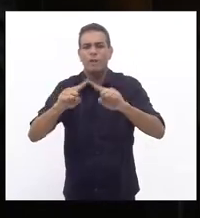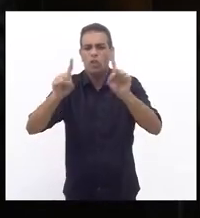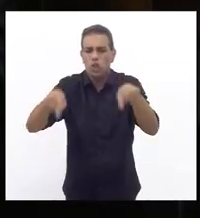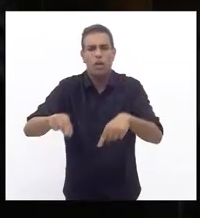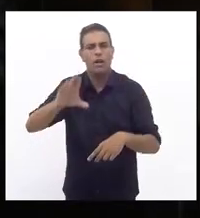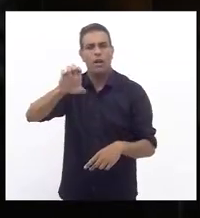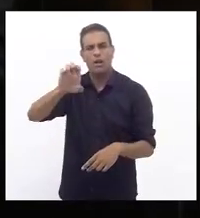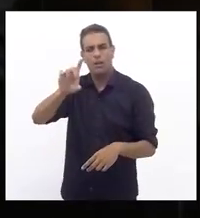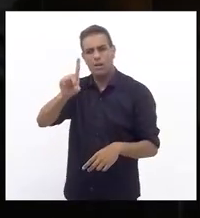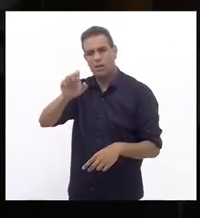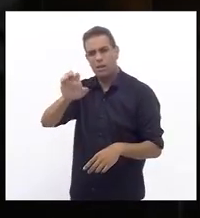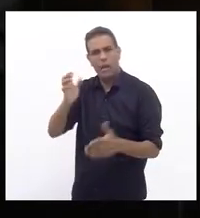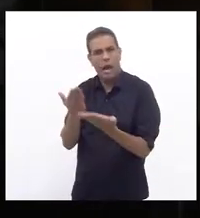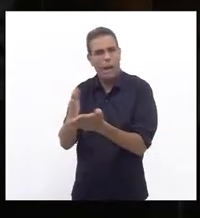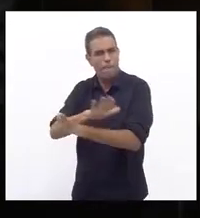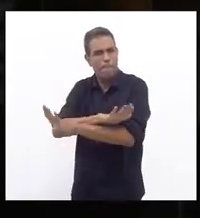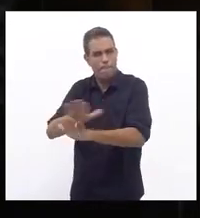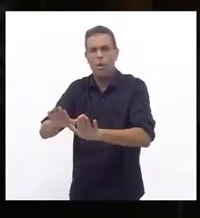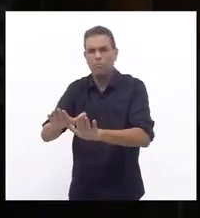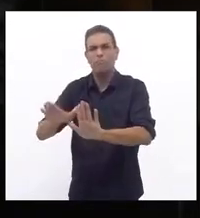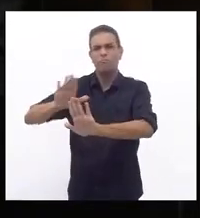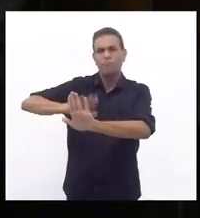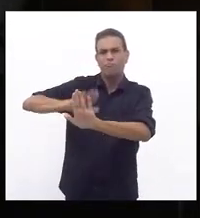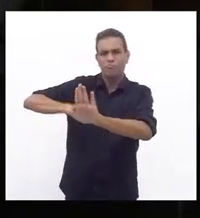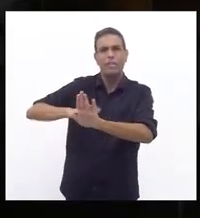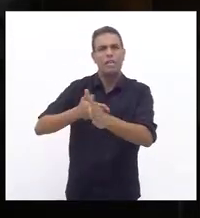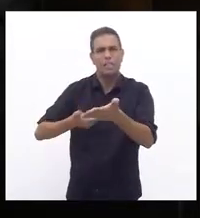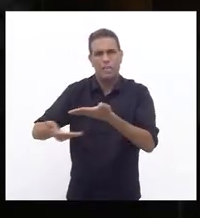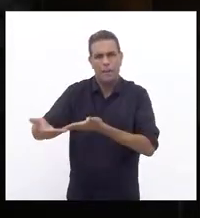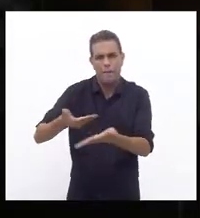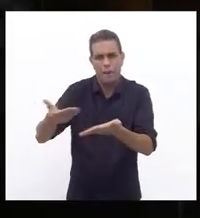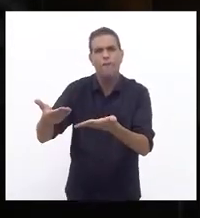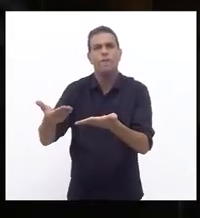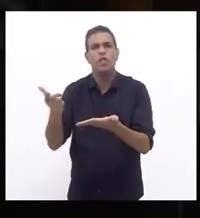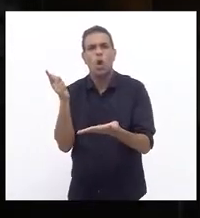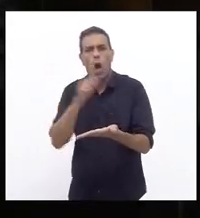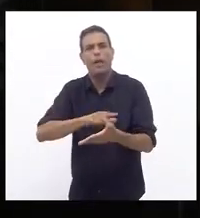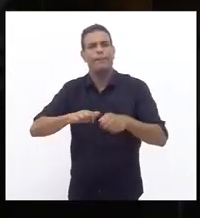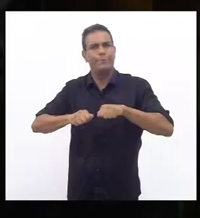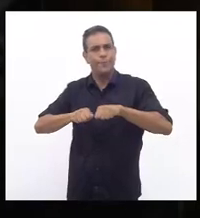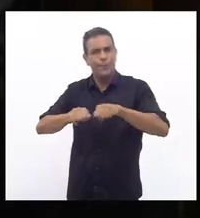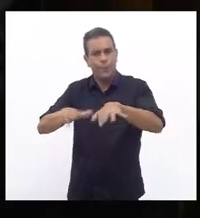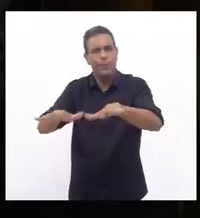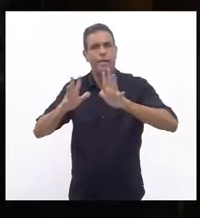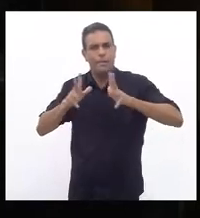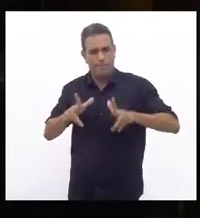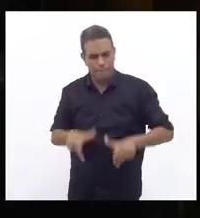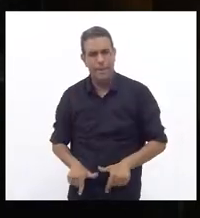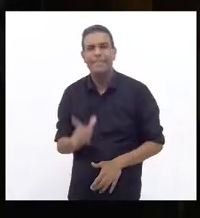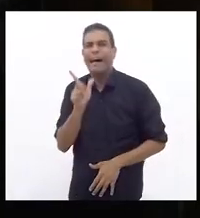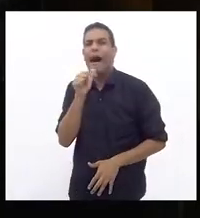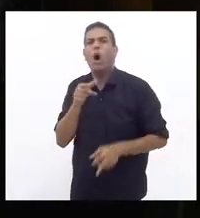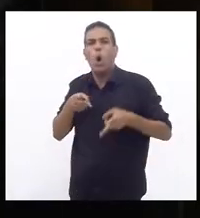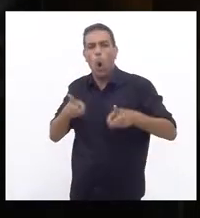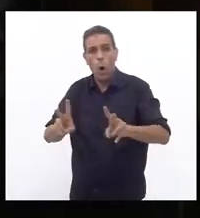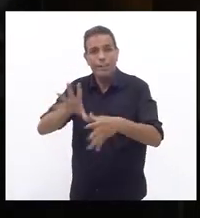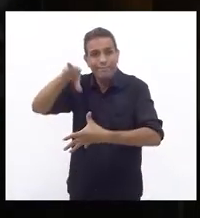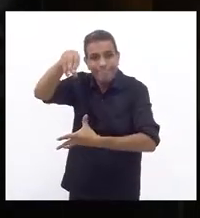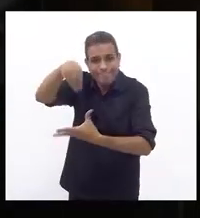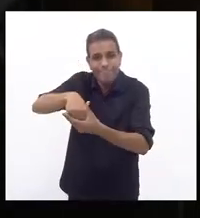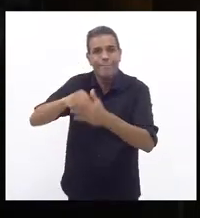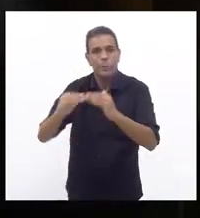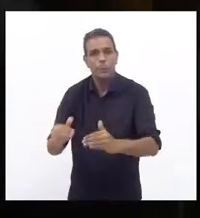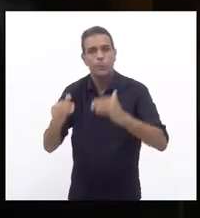não acabou com a SEDAI. Tem uma parte dos serviços de captação, de tratamento, que continuam sob a esfera